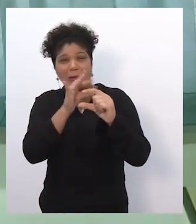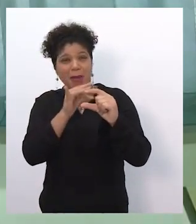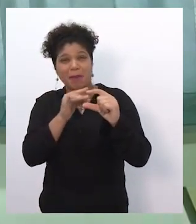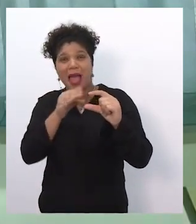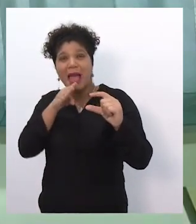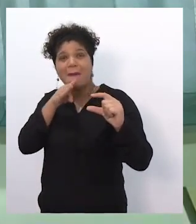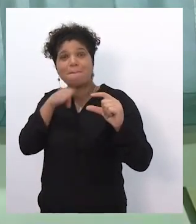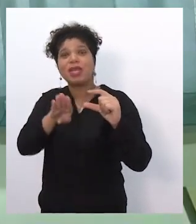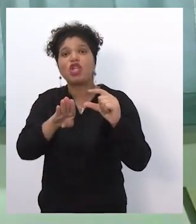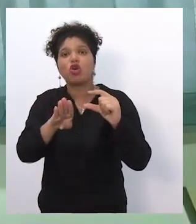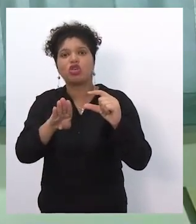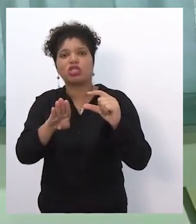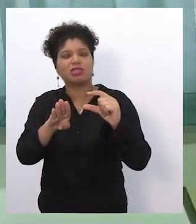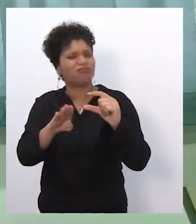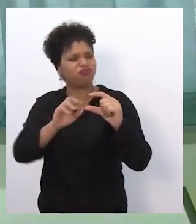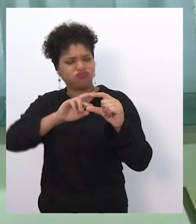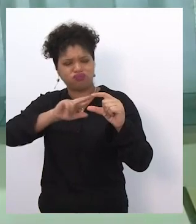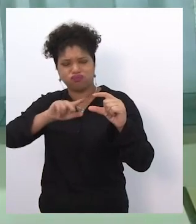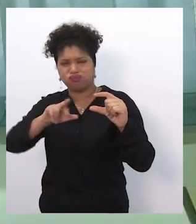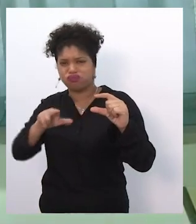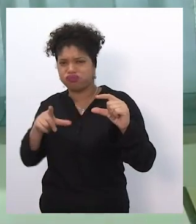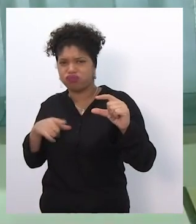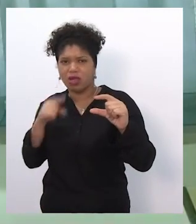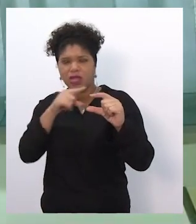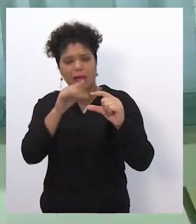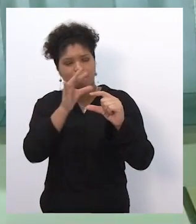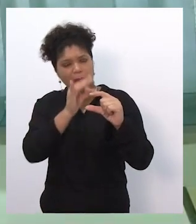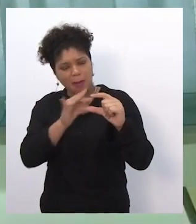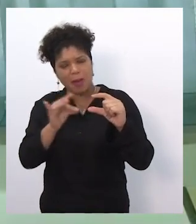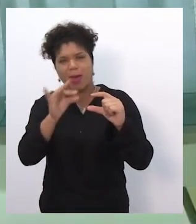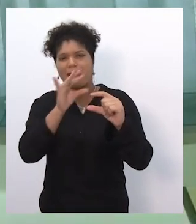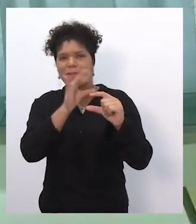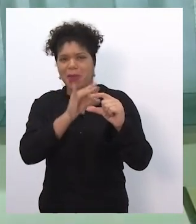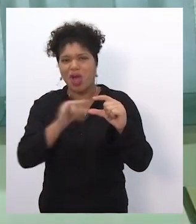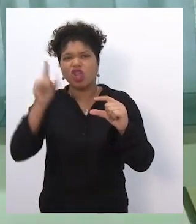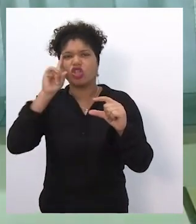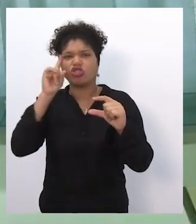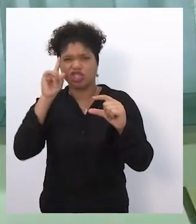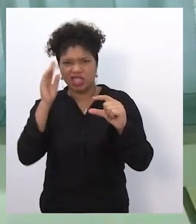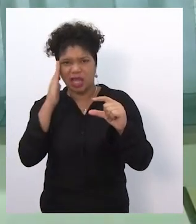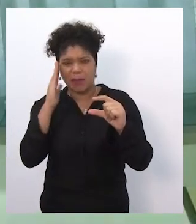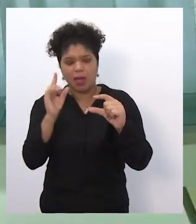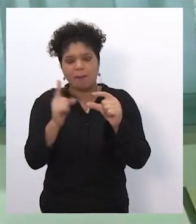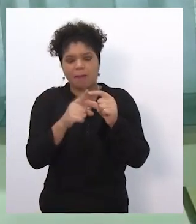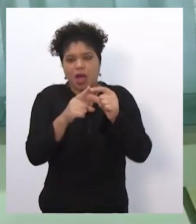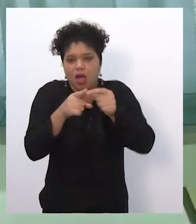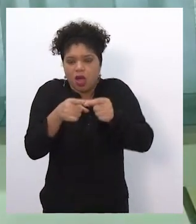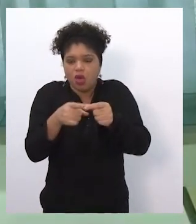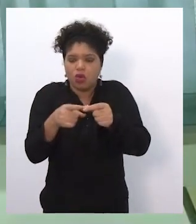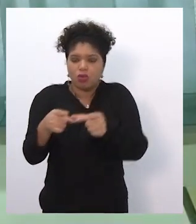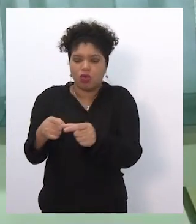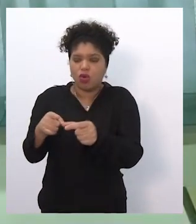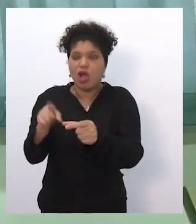transistores lá dentro, trabalhando, né, dia a dia para nos ajudar no nosso serviço, no nosso também, né, no